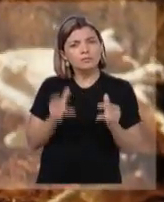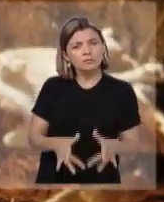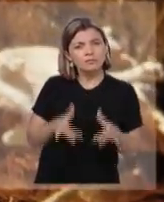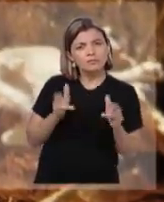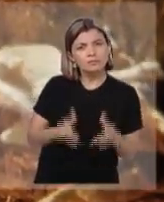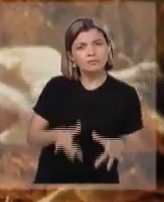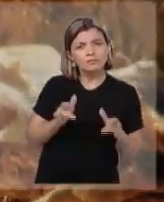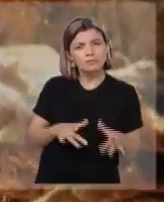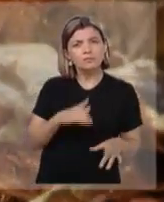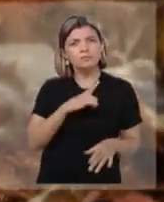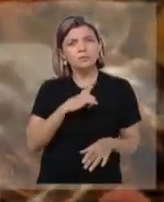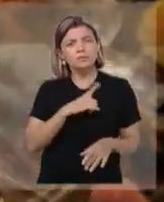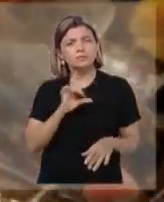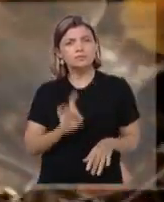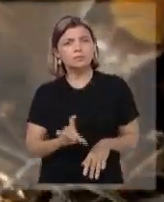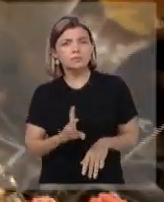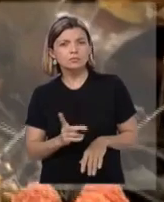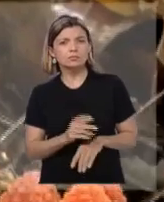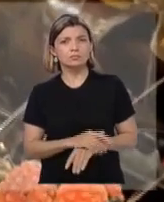fungos,